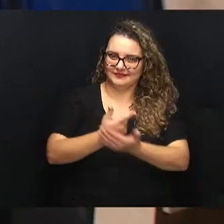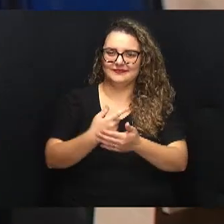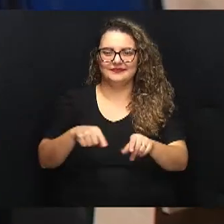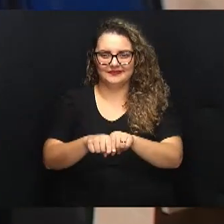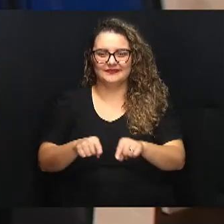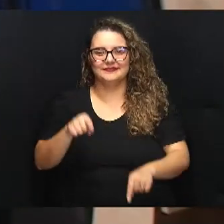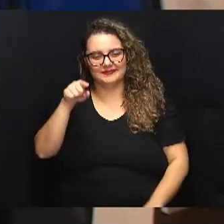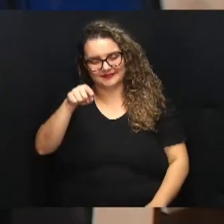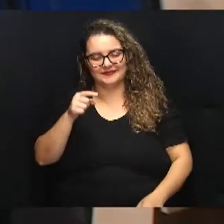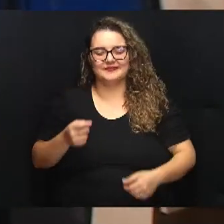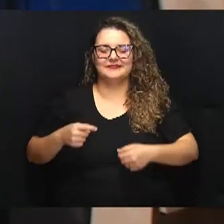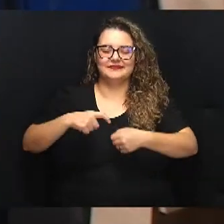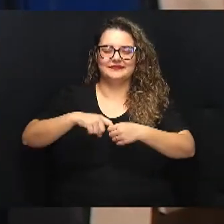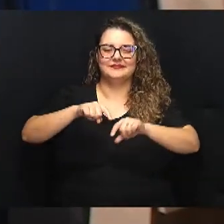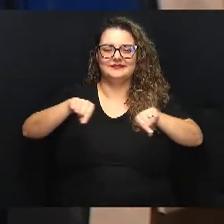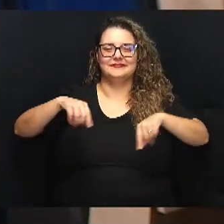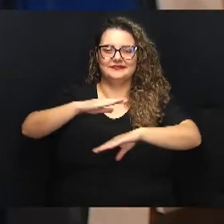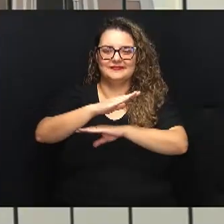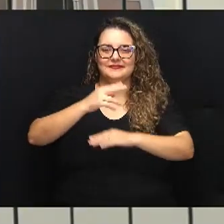É com você, Gabriel.